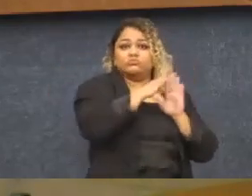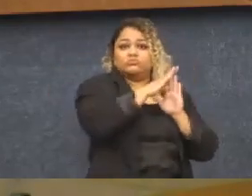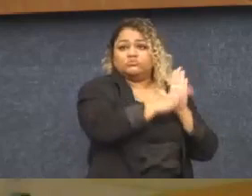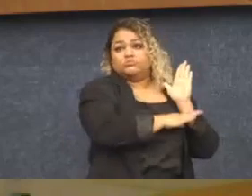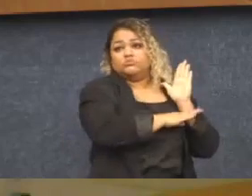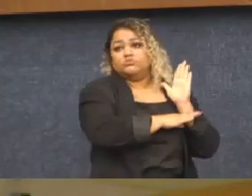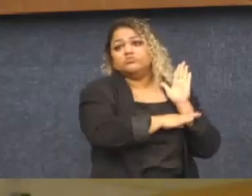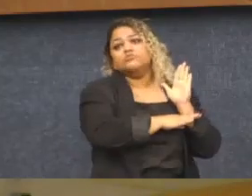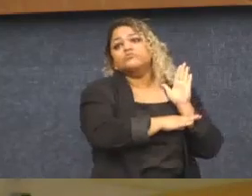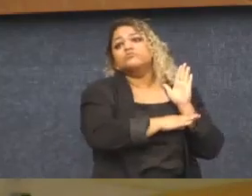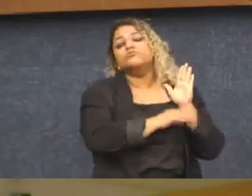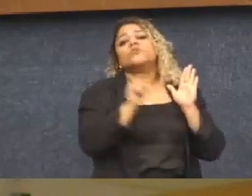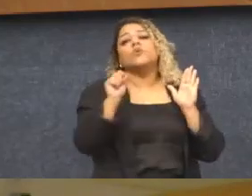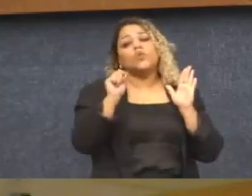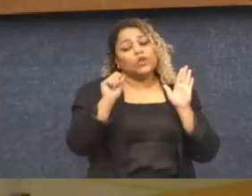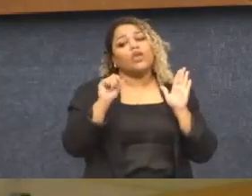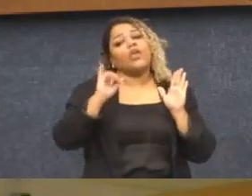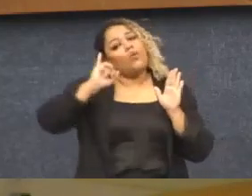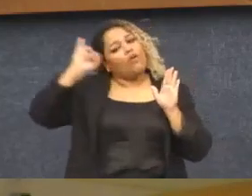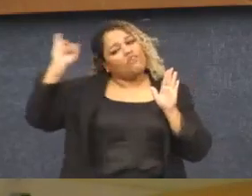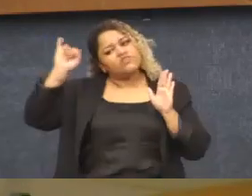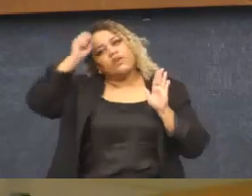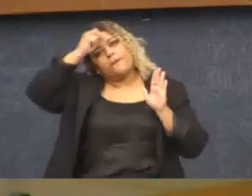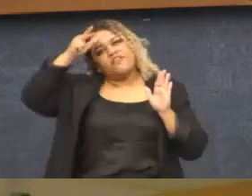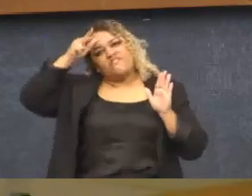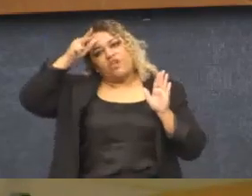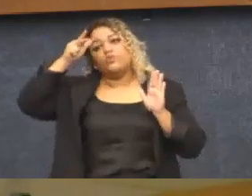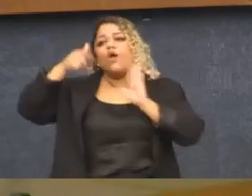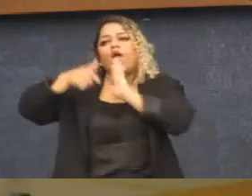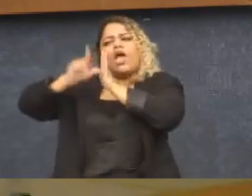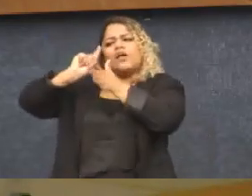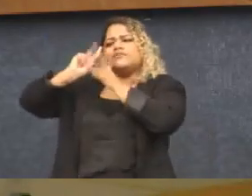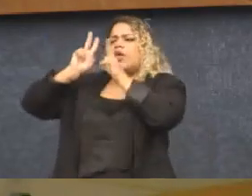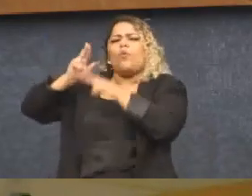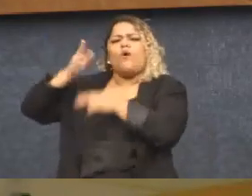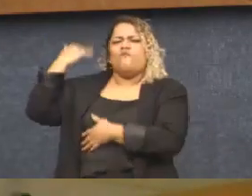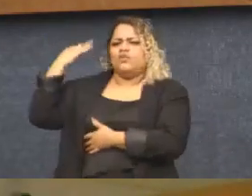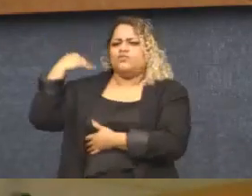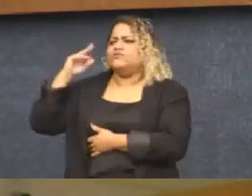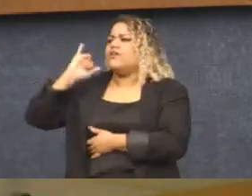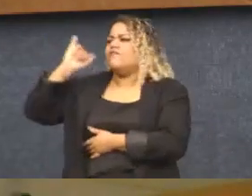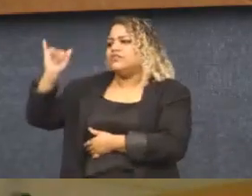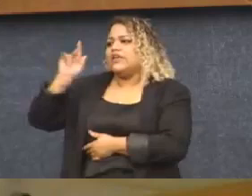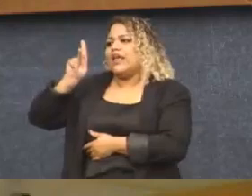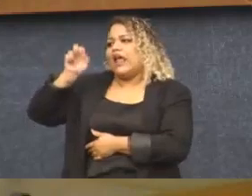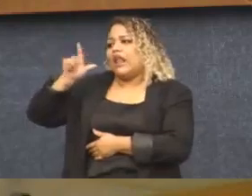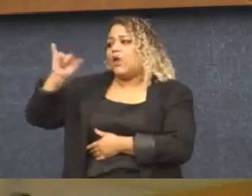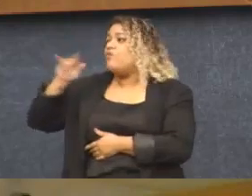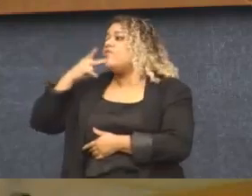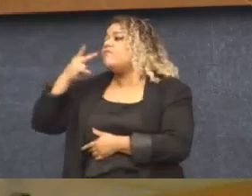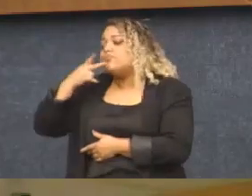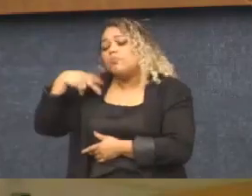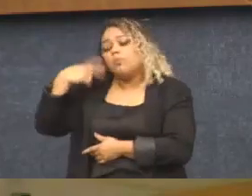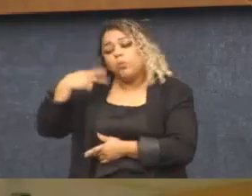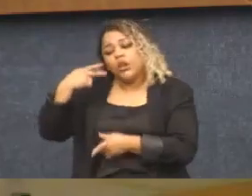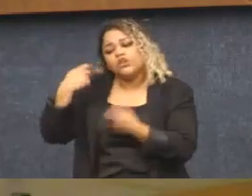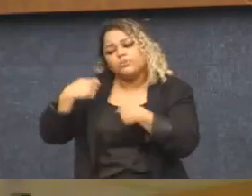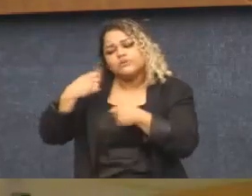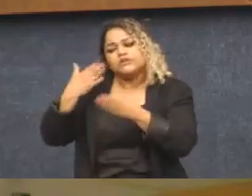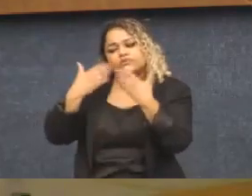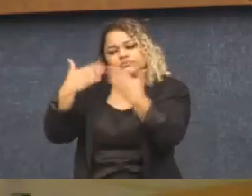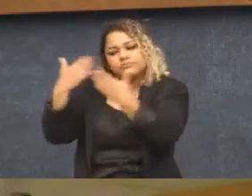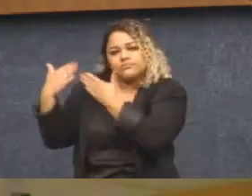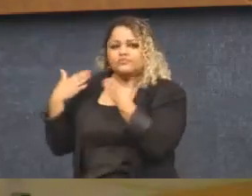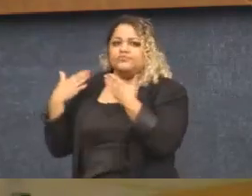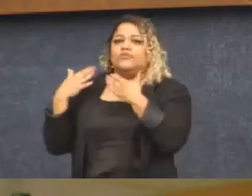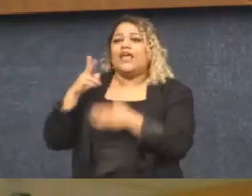Estava na pauta. E eu falei, prefeito, como eu tinha dito para o Calil lá atrás, é preciso diálogo na política. Calil se